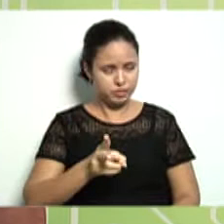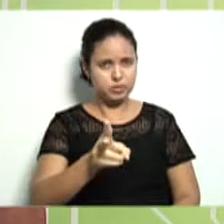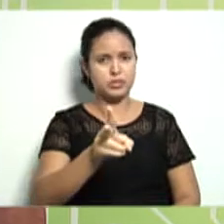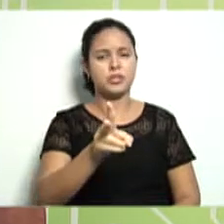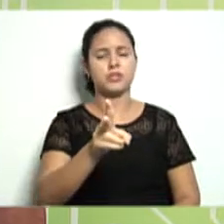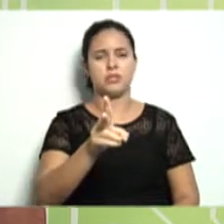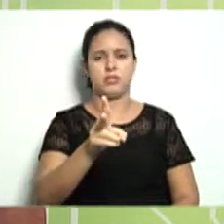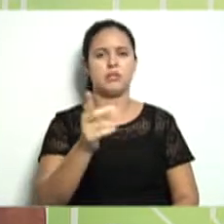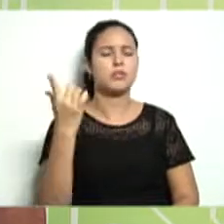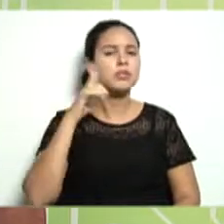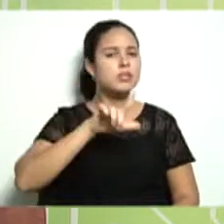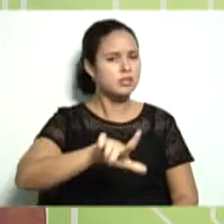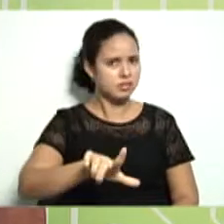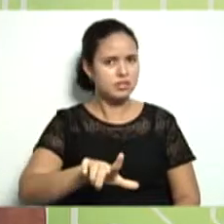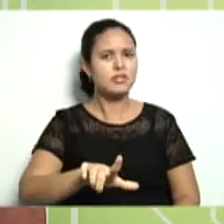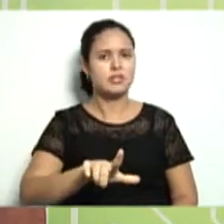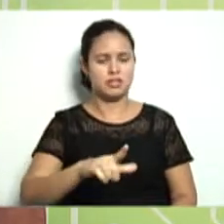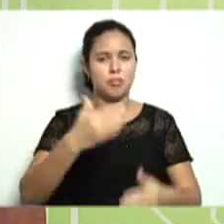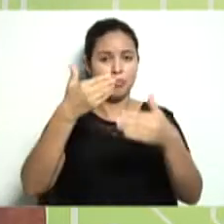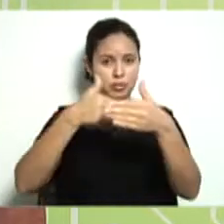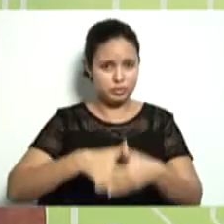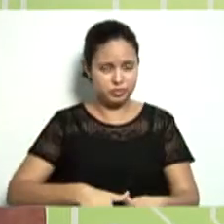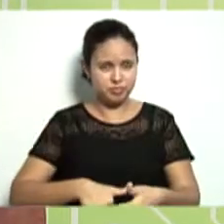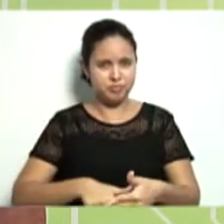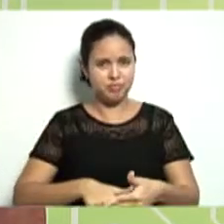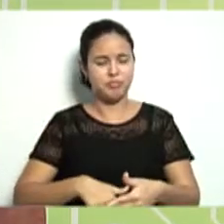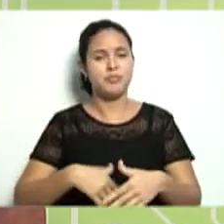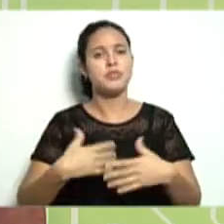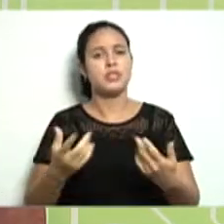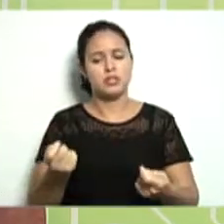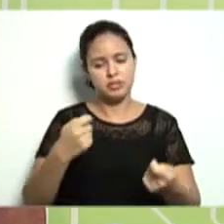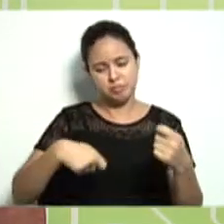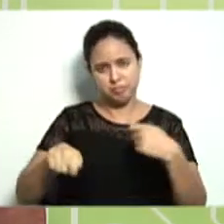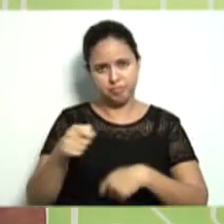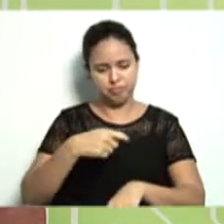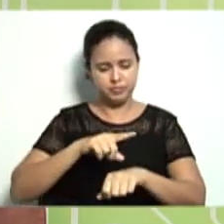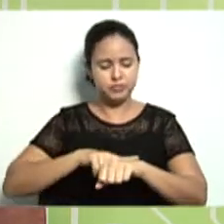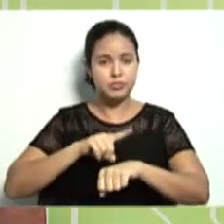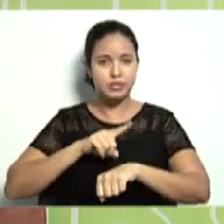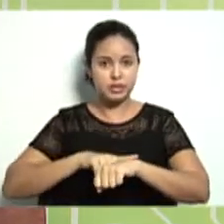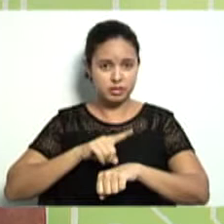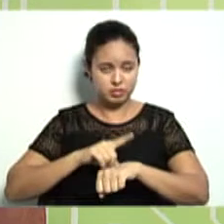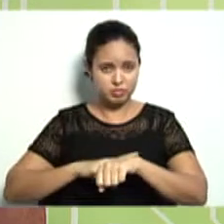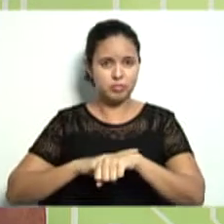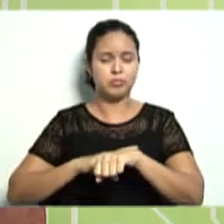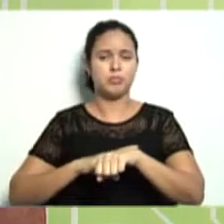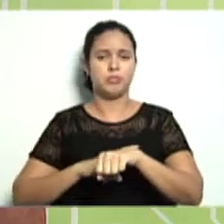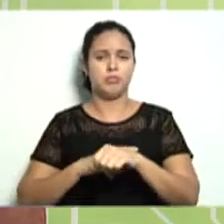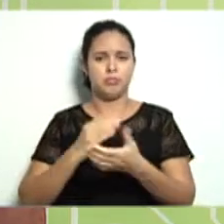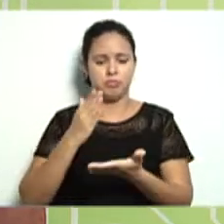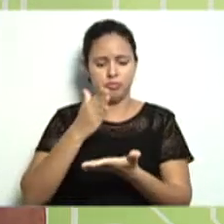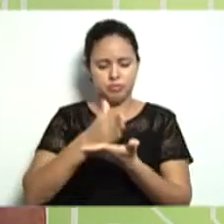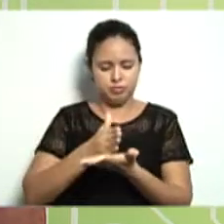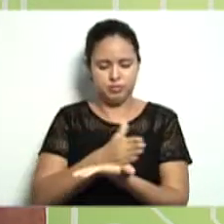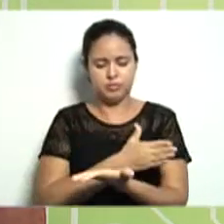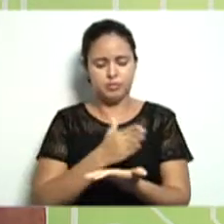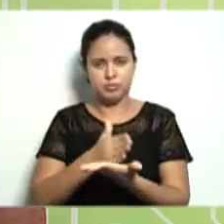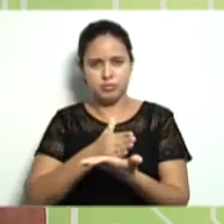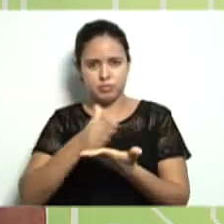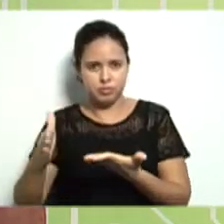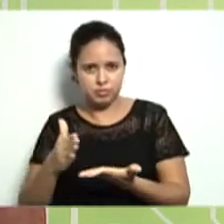vamos obter sucesso na nossa avaliação. Então, administramos bem o nosso tempo, dividimos as nossas